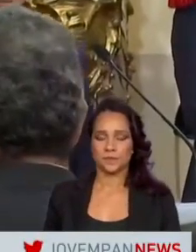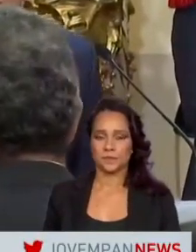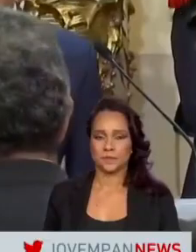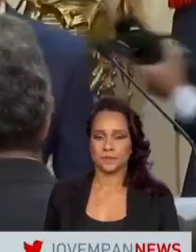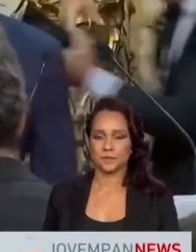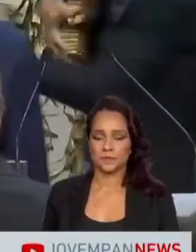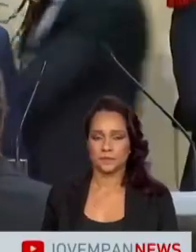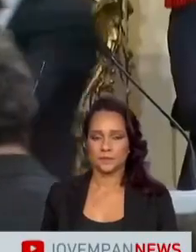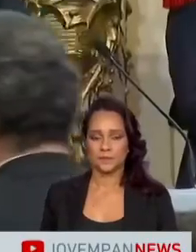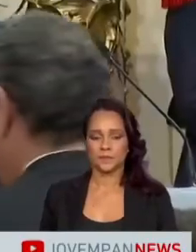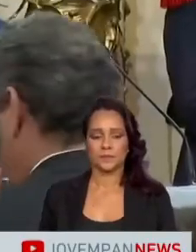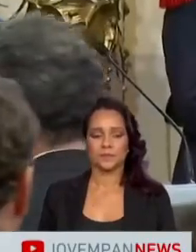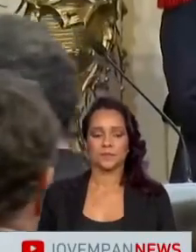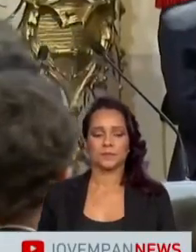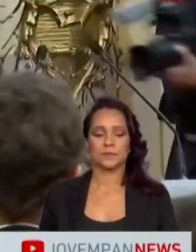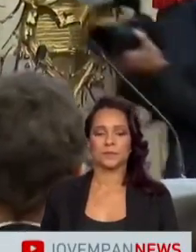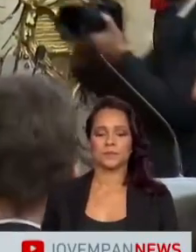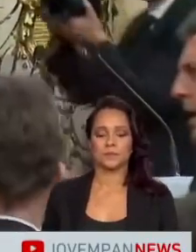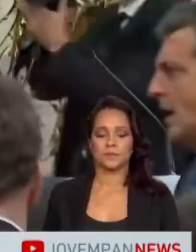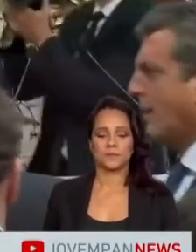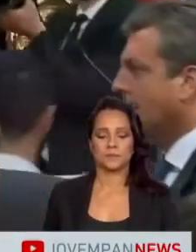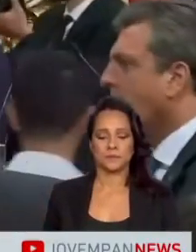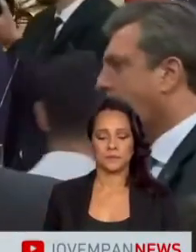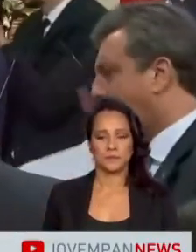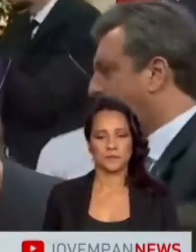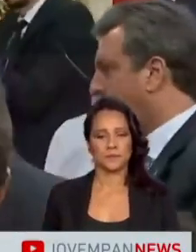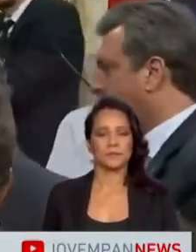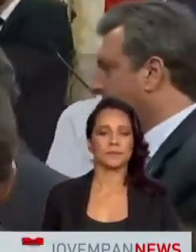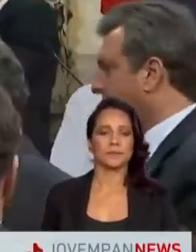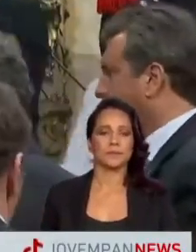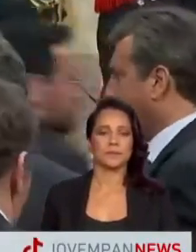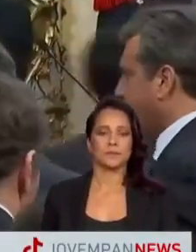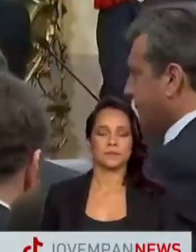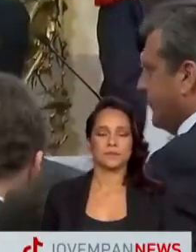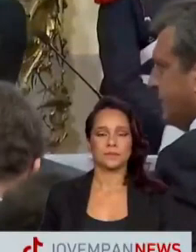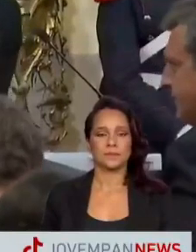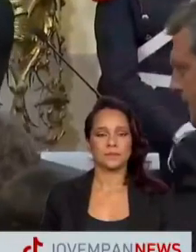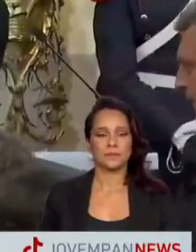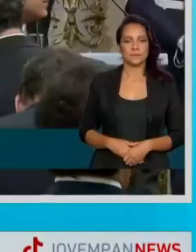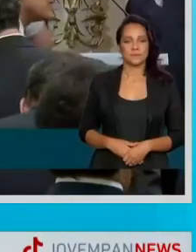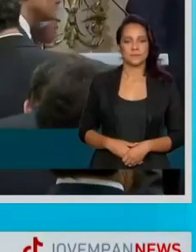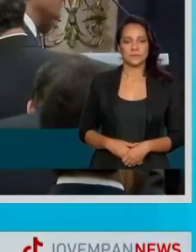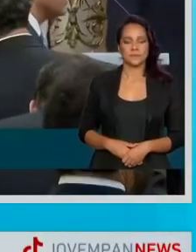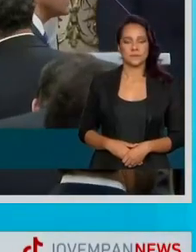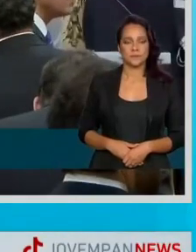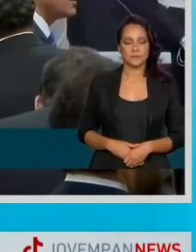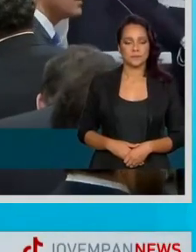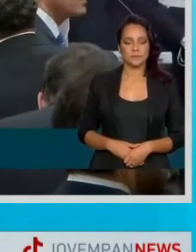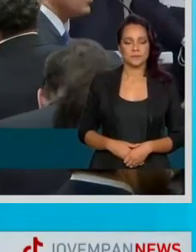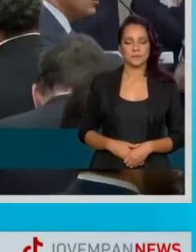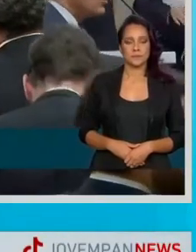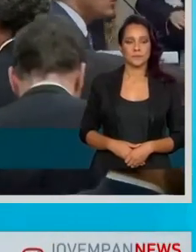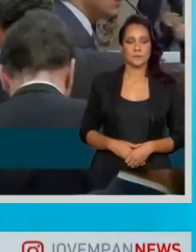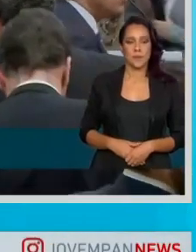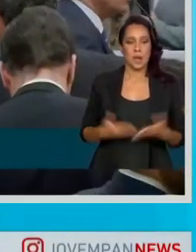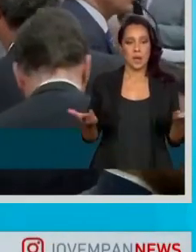salón. Agradecemos a todos y todas por habernos acompañado. Acabamos de acompanhar aí os momentos finais